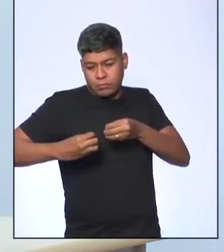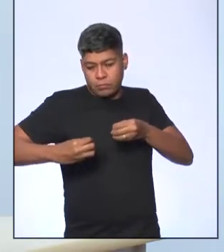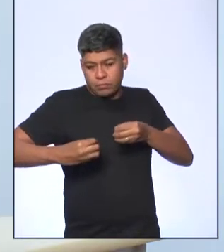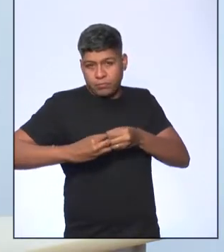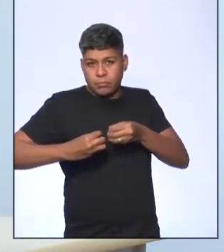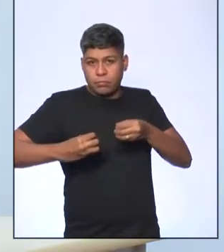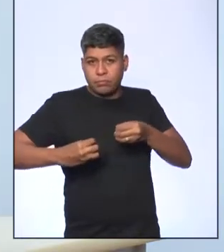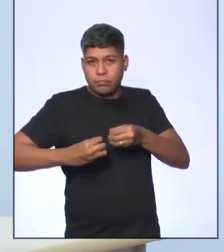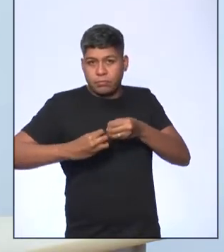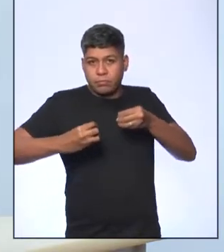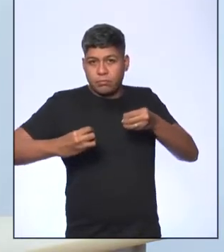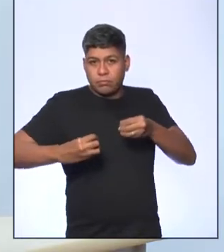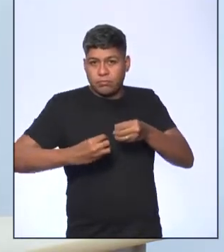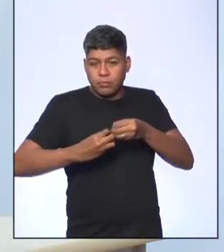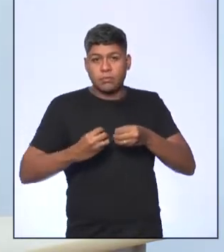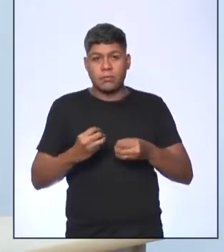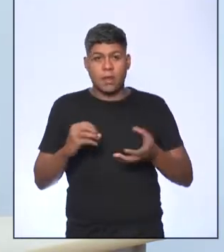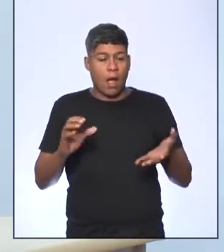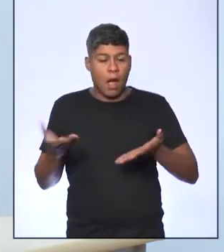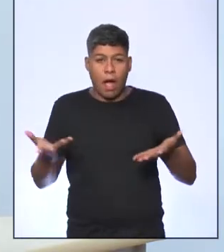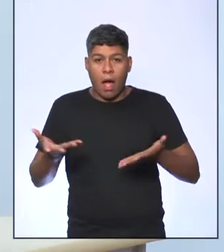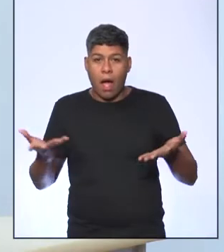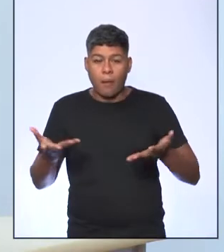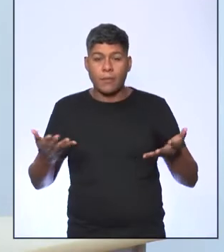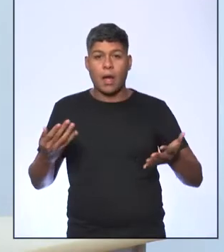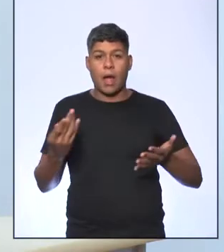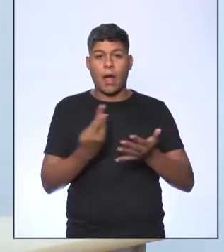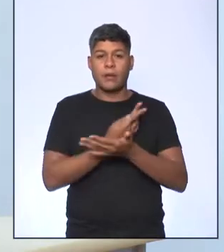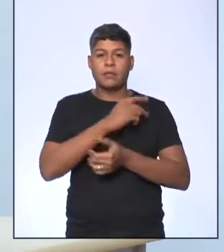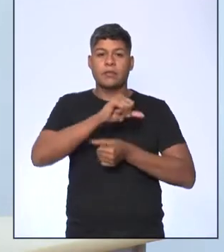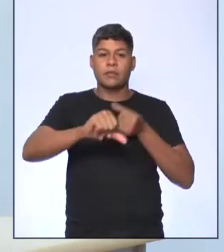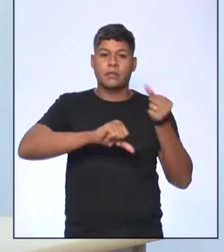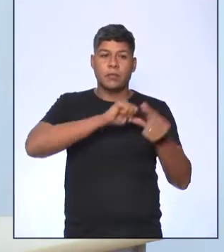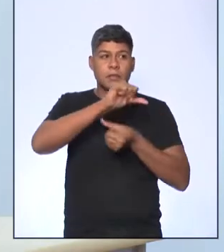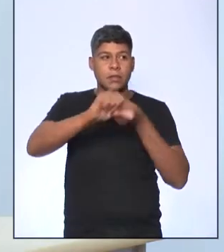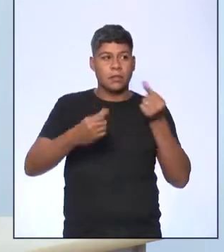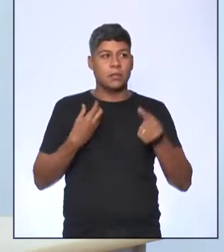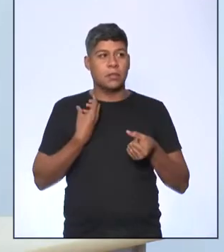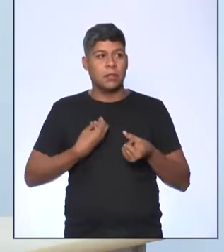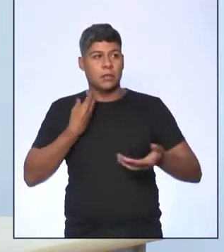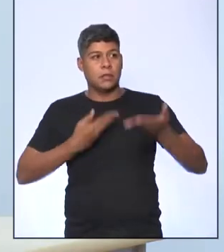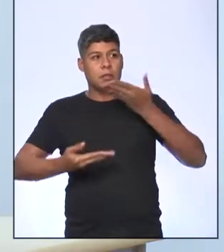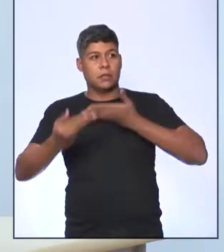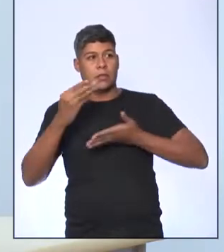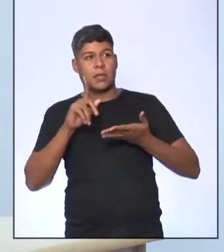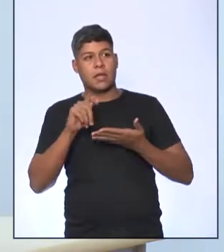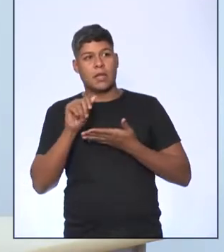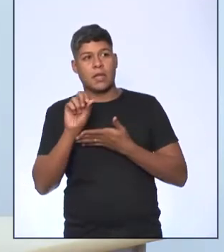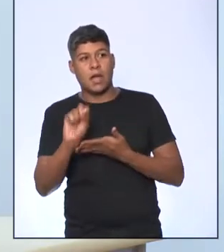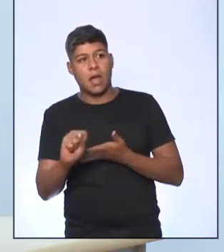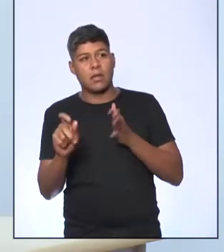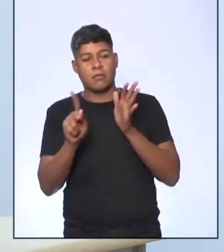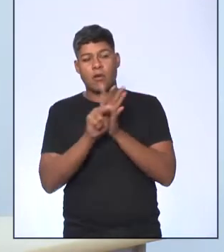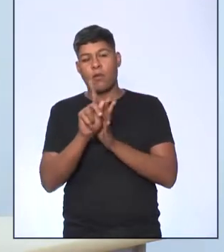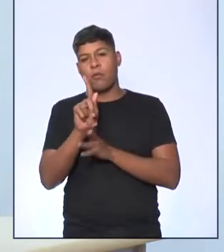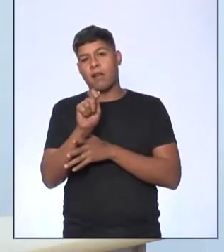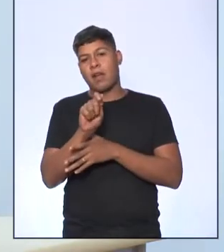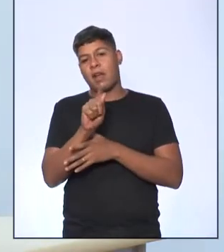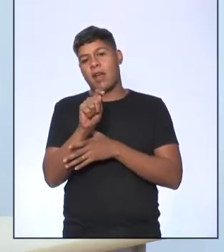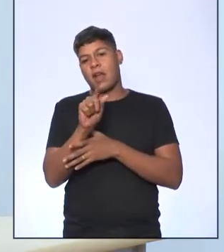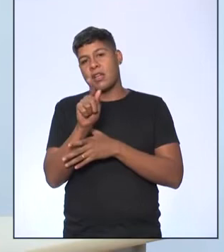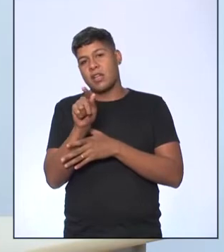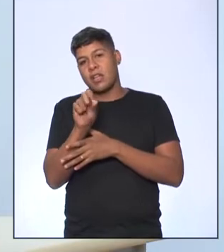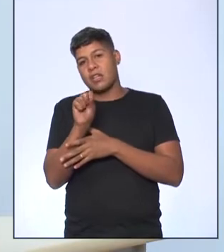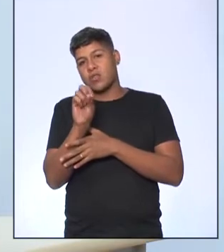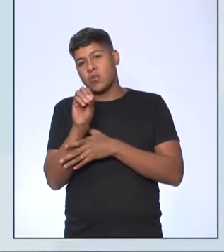isso que quanto mais pressão, mais rápido acontecem as minhas transformações quando envolve gases, substâncias no estado gasoso. A gente